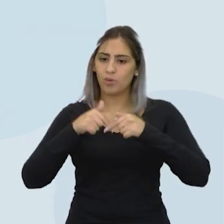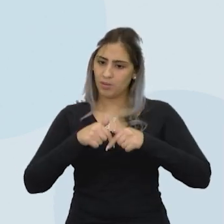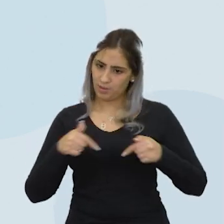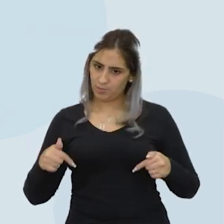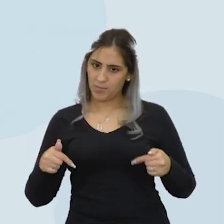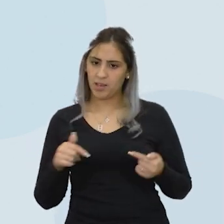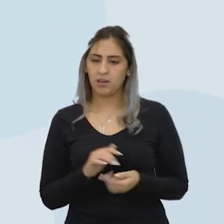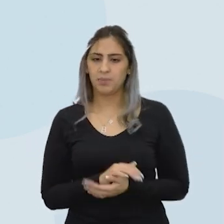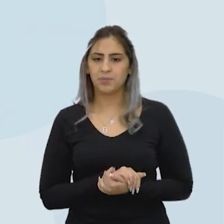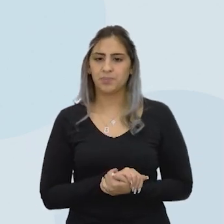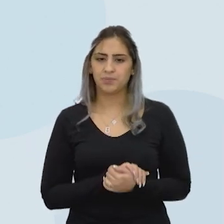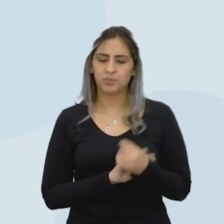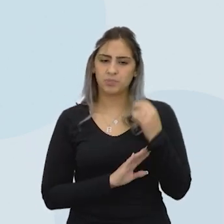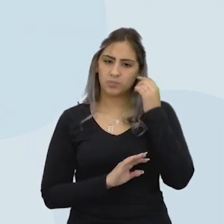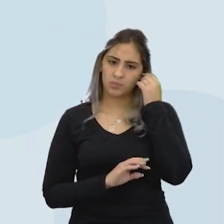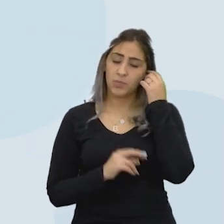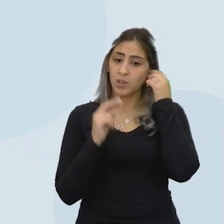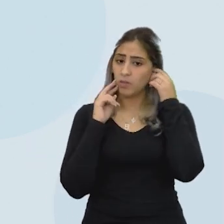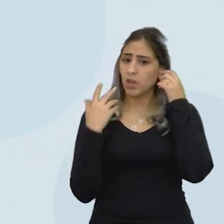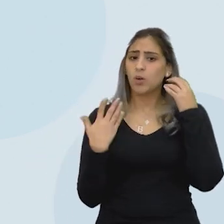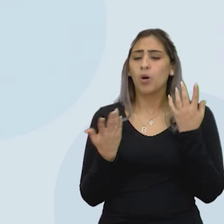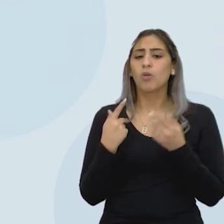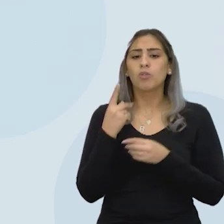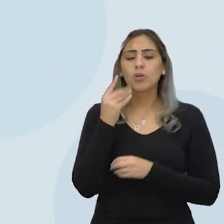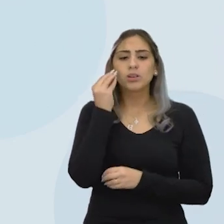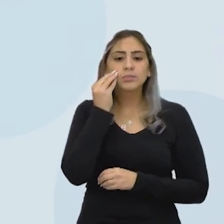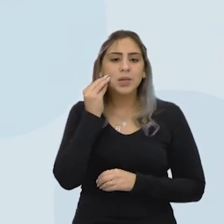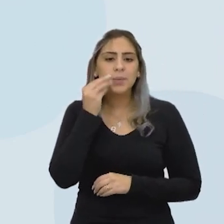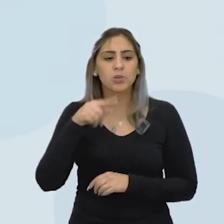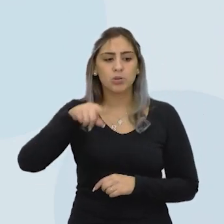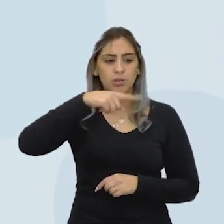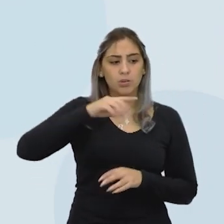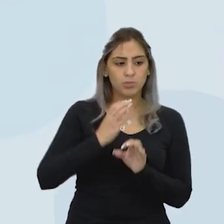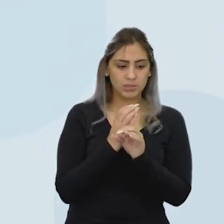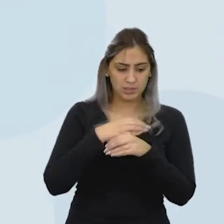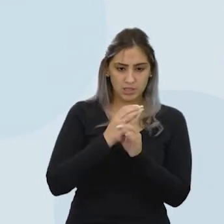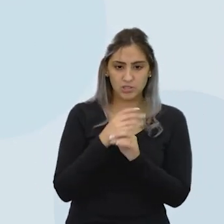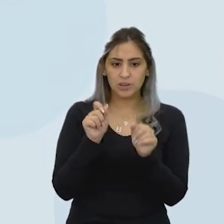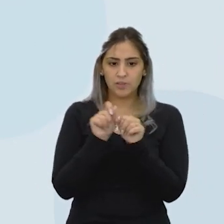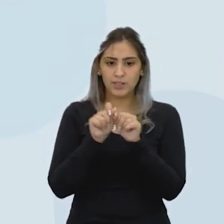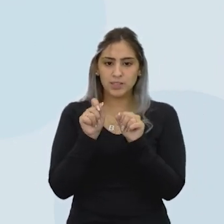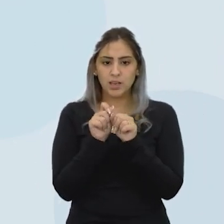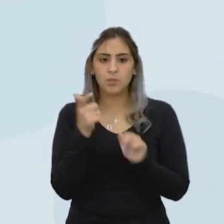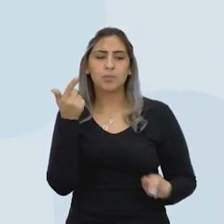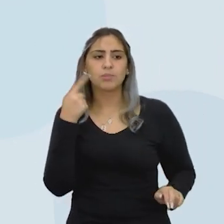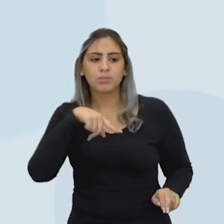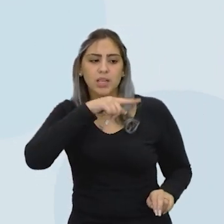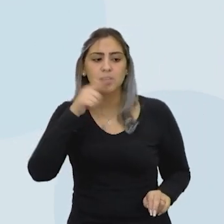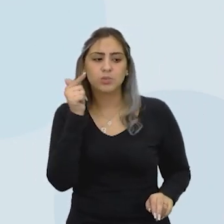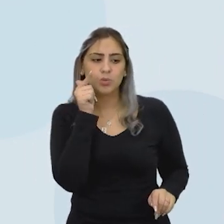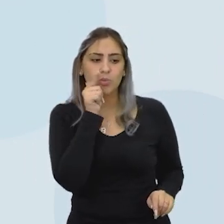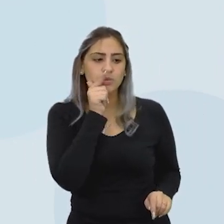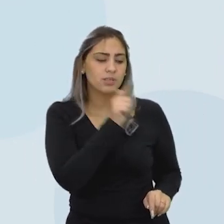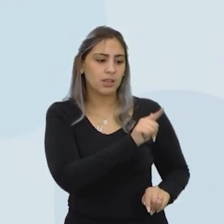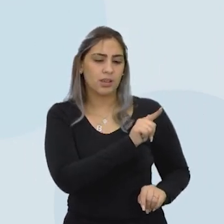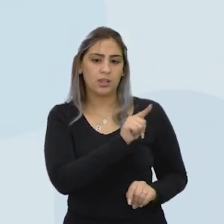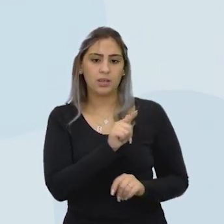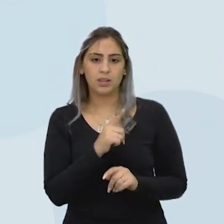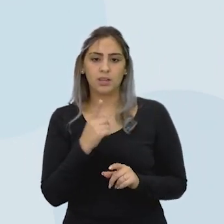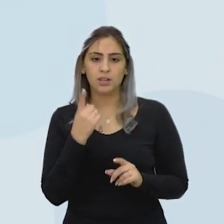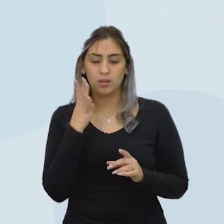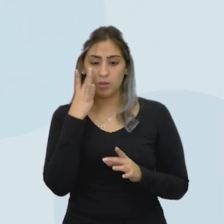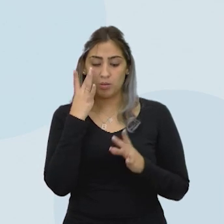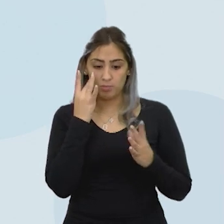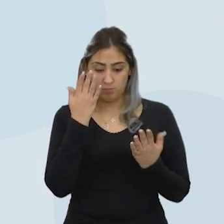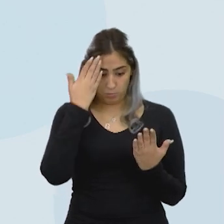né? Então quais foram os experimentos que eles fizeram para que eles conseguissem tentar aí comprovar